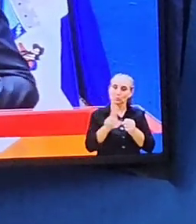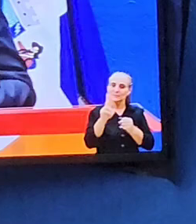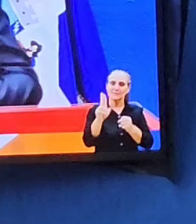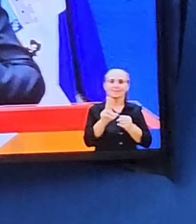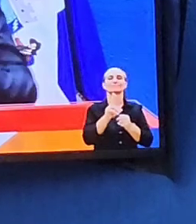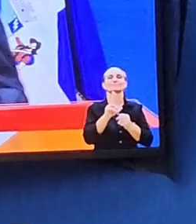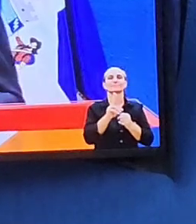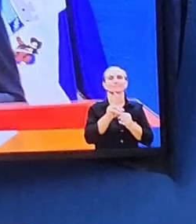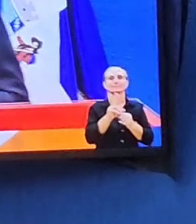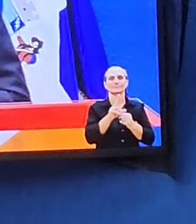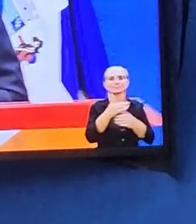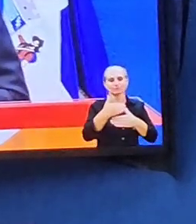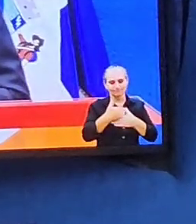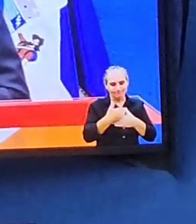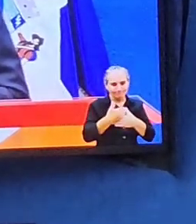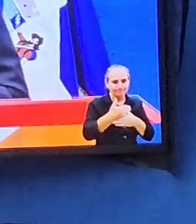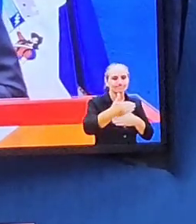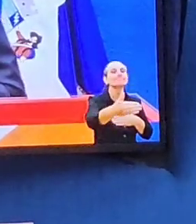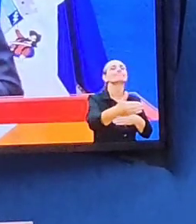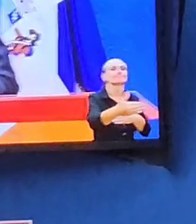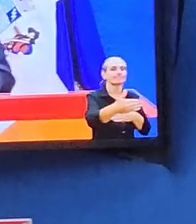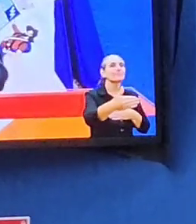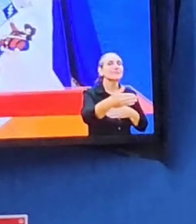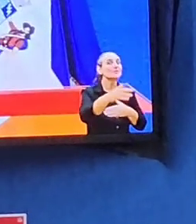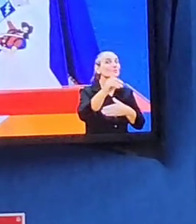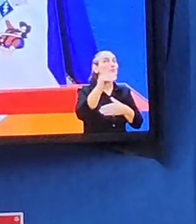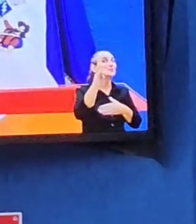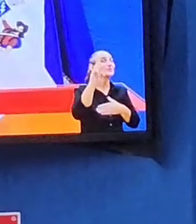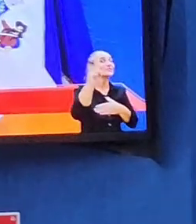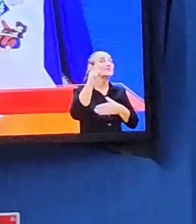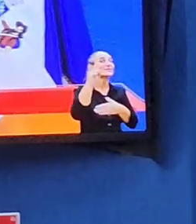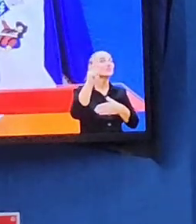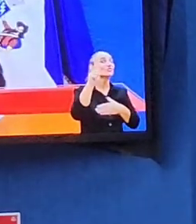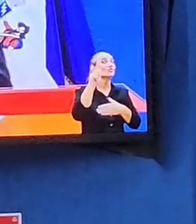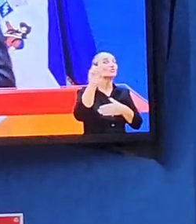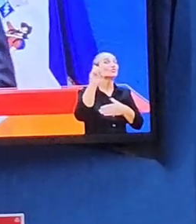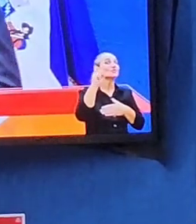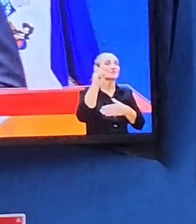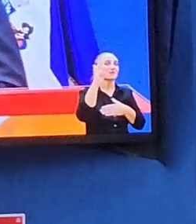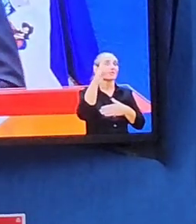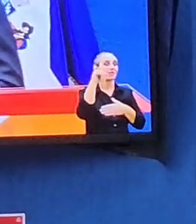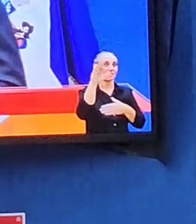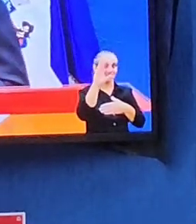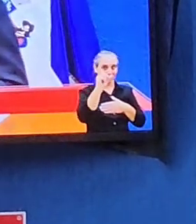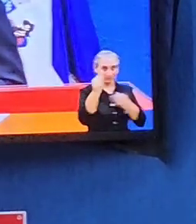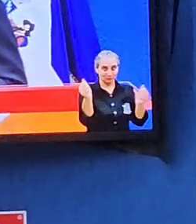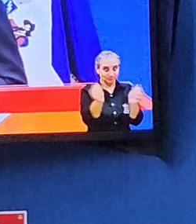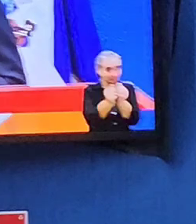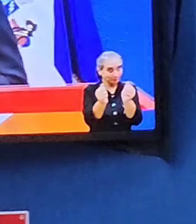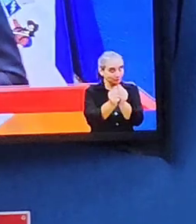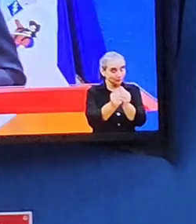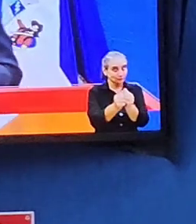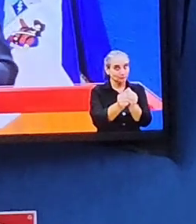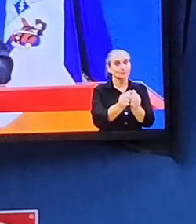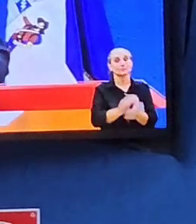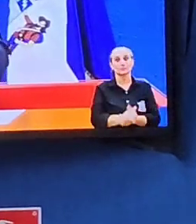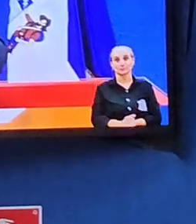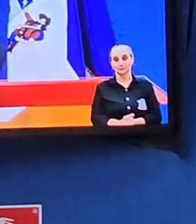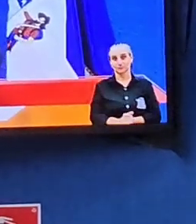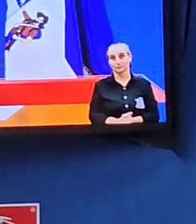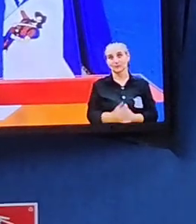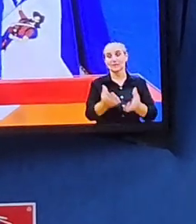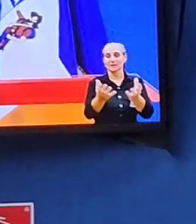da continuidade da sua gestão, por entender que fizemos parte da sua gestão e que queremos